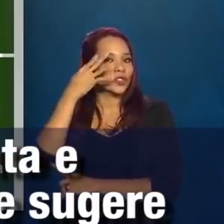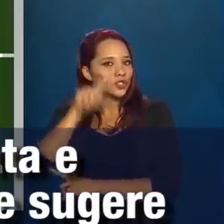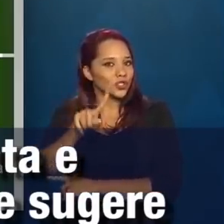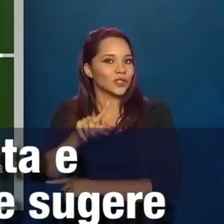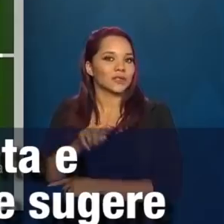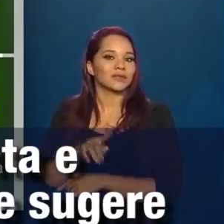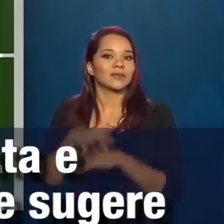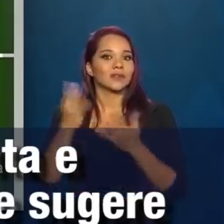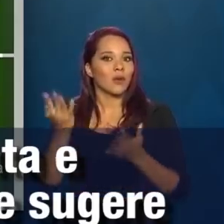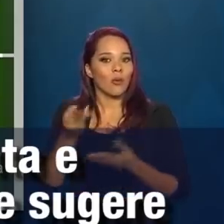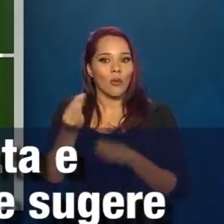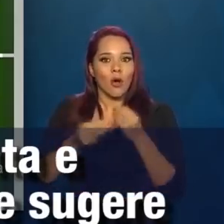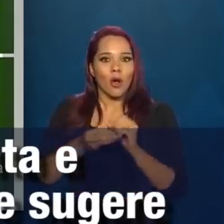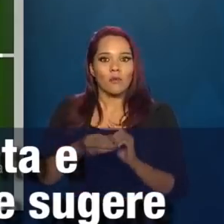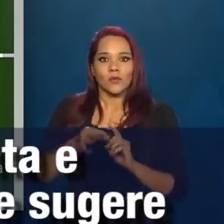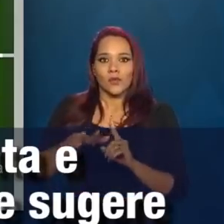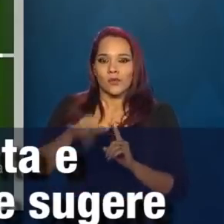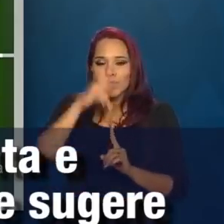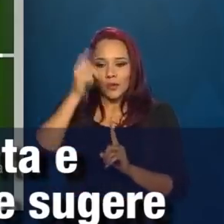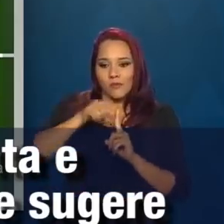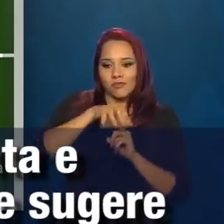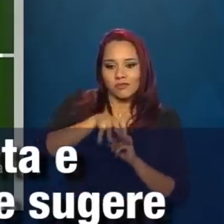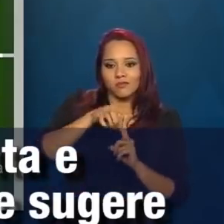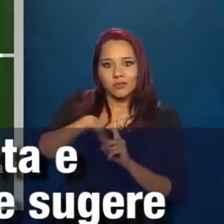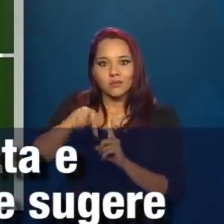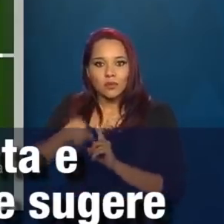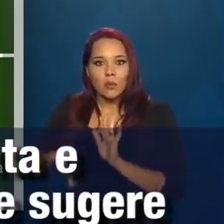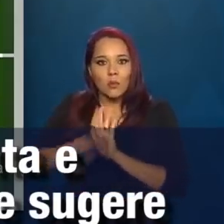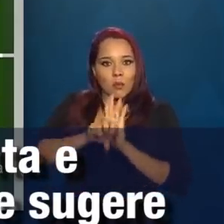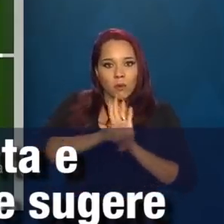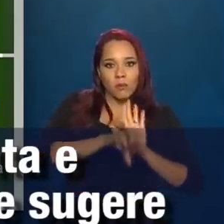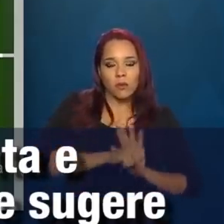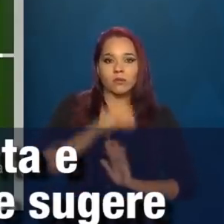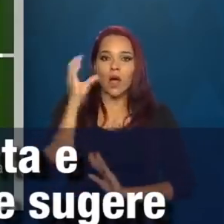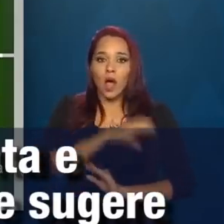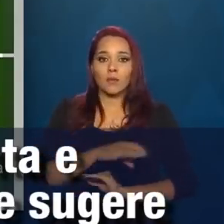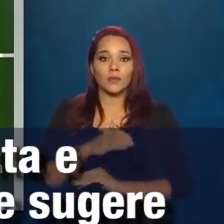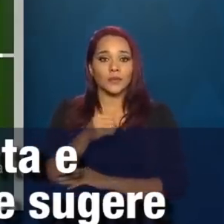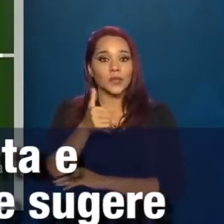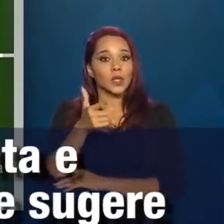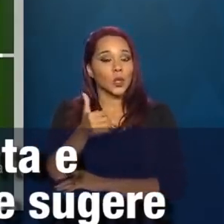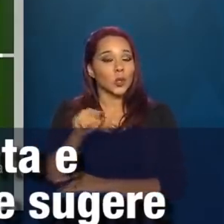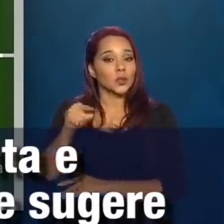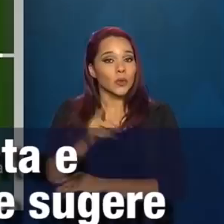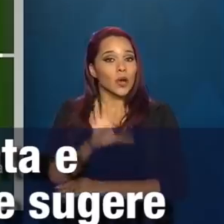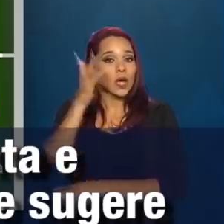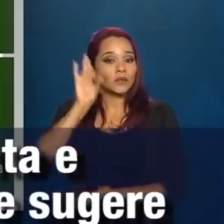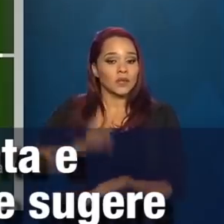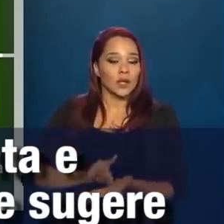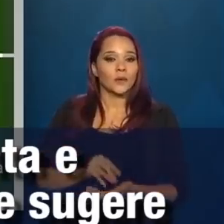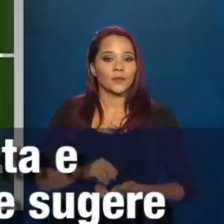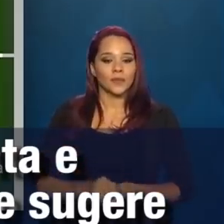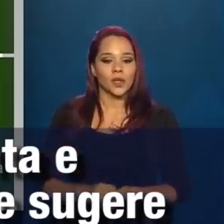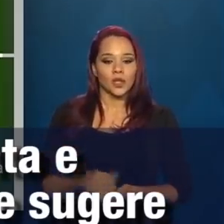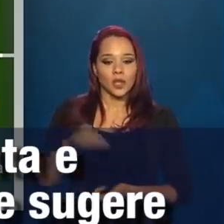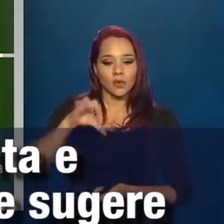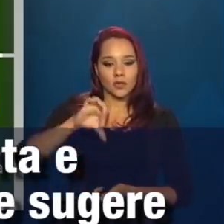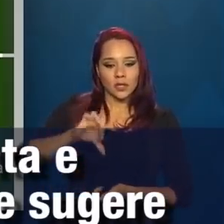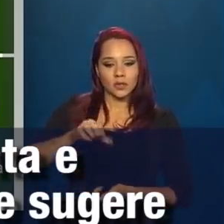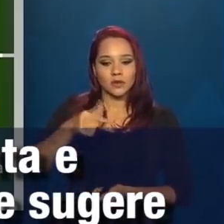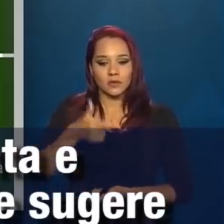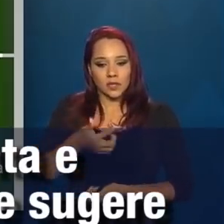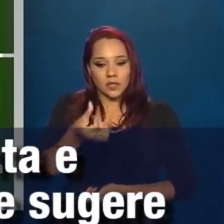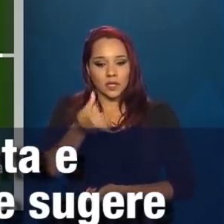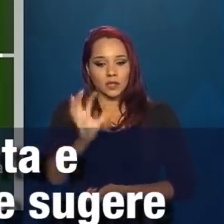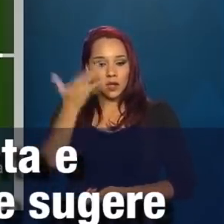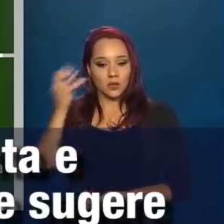a velocidade de transmissão. São 12.000 casos no total, 926 casos novos